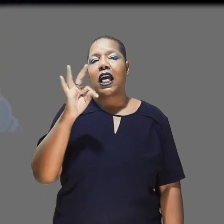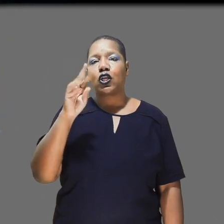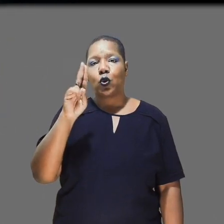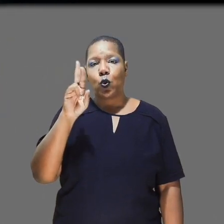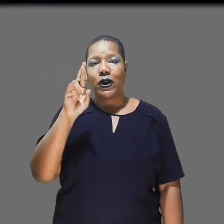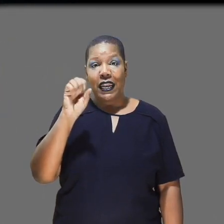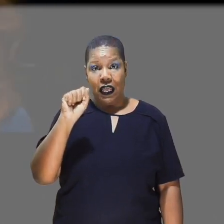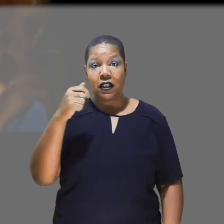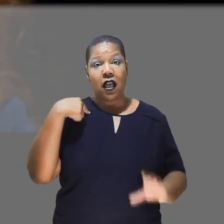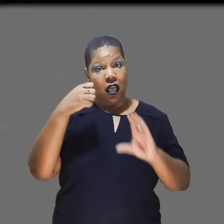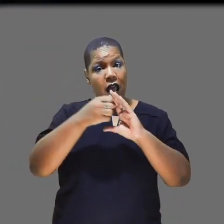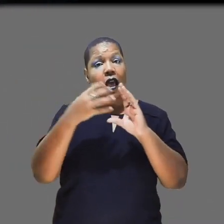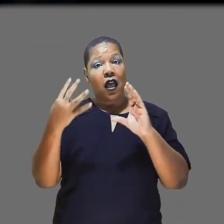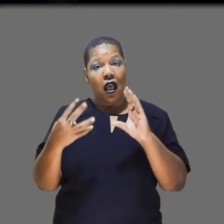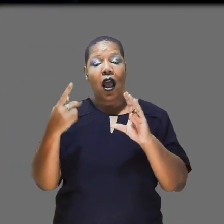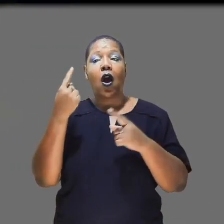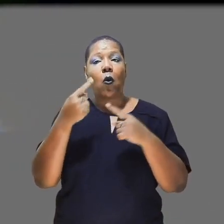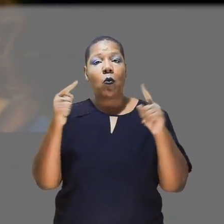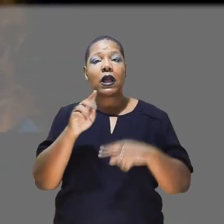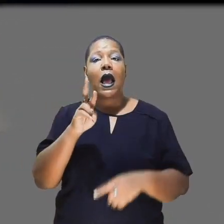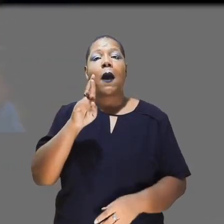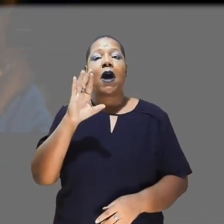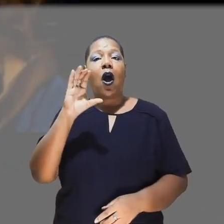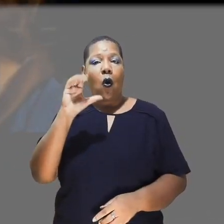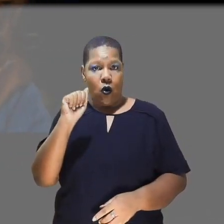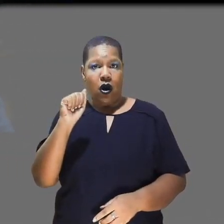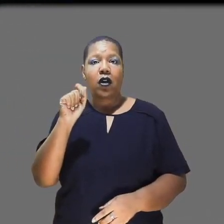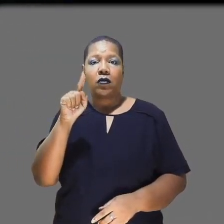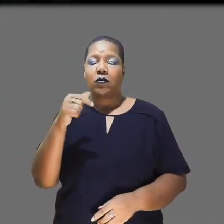muito características da música barroca.